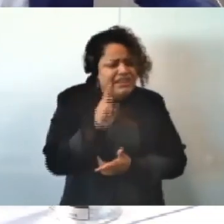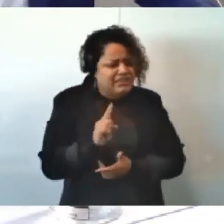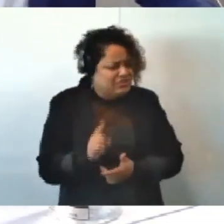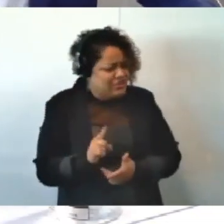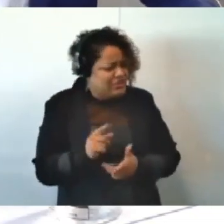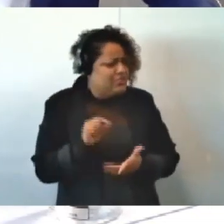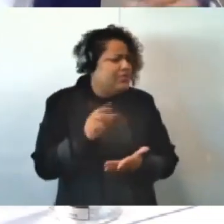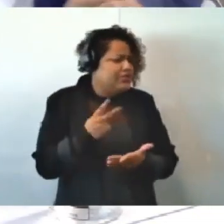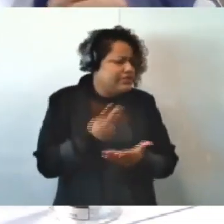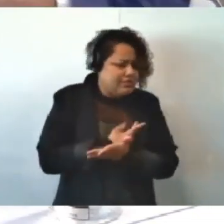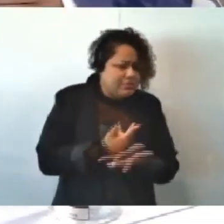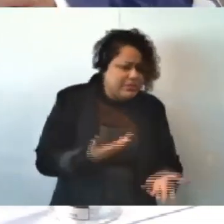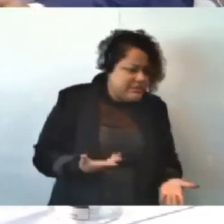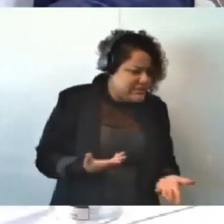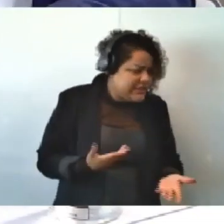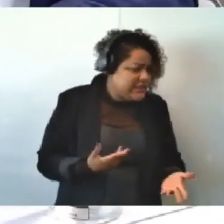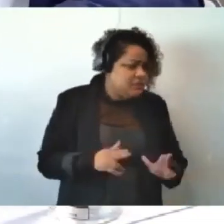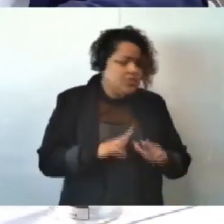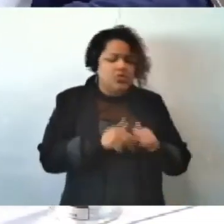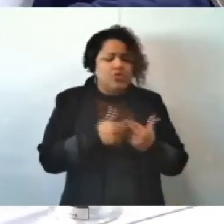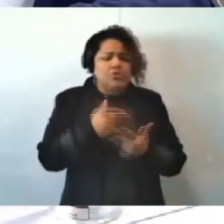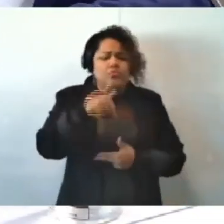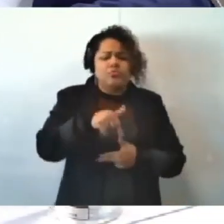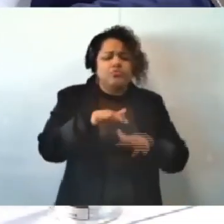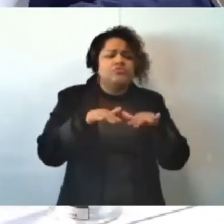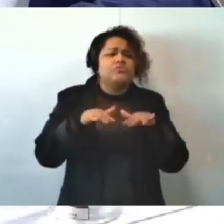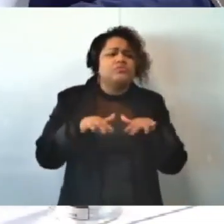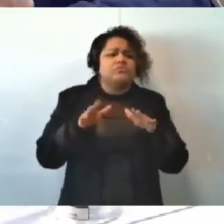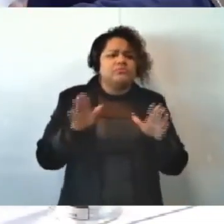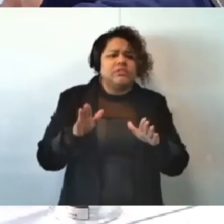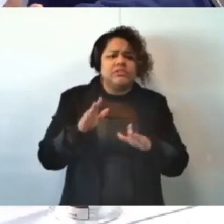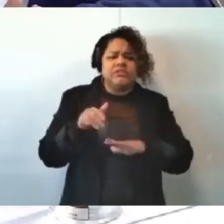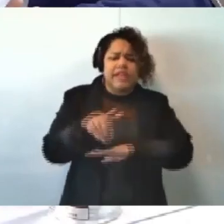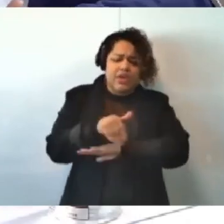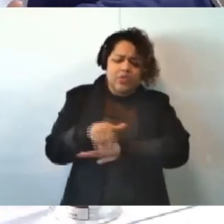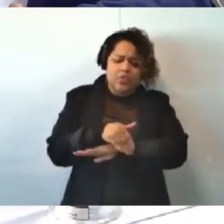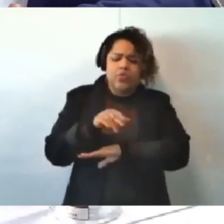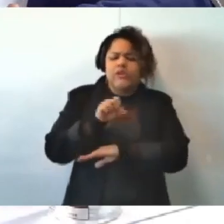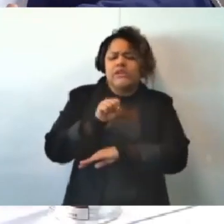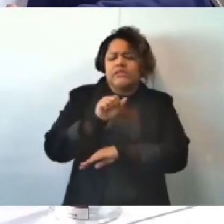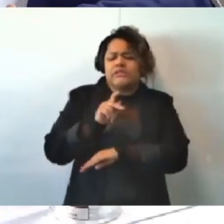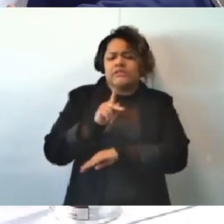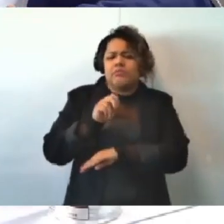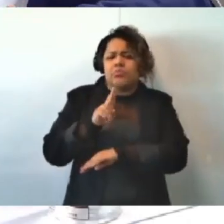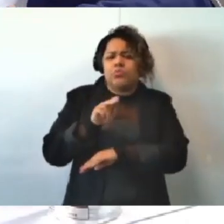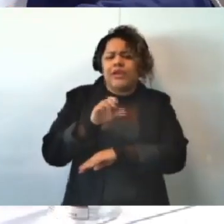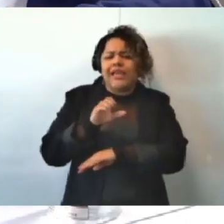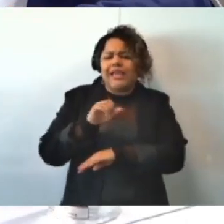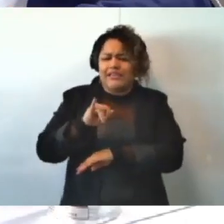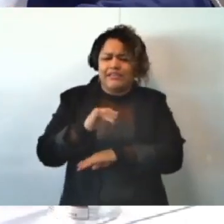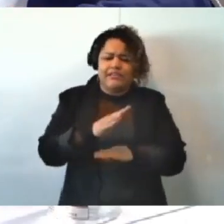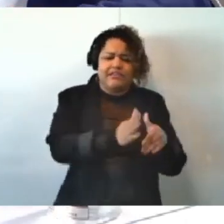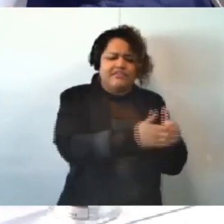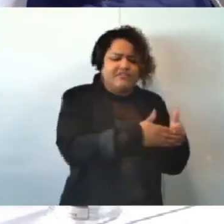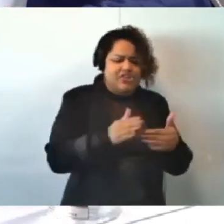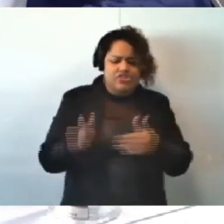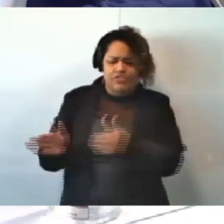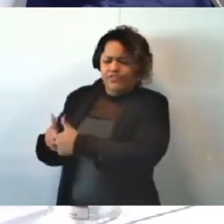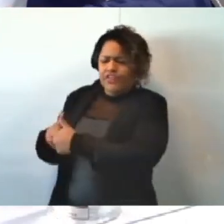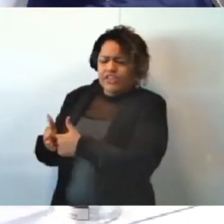o motivo da audiência com respeito à rua Sapucaí. É o fechamento. Fechamento. É. E